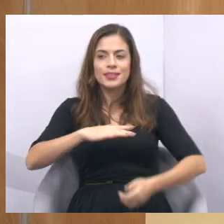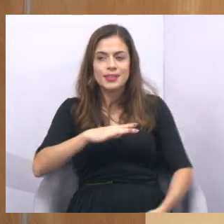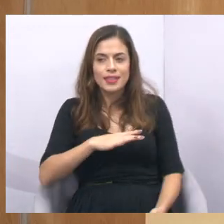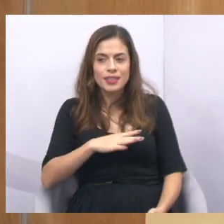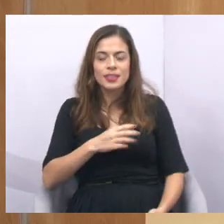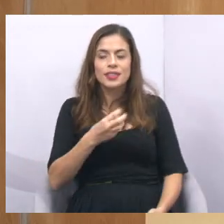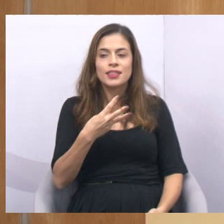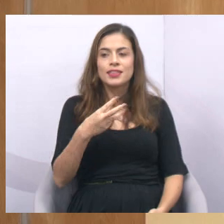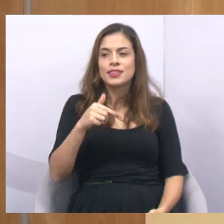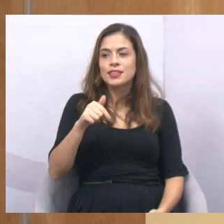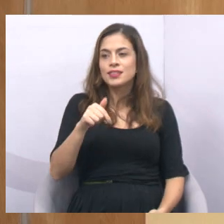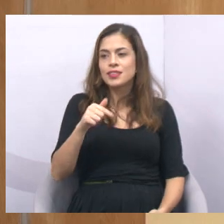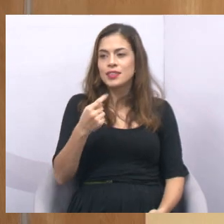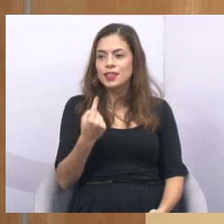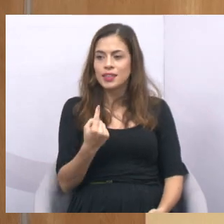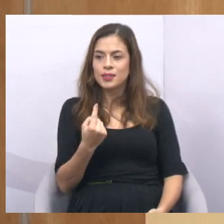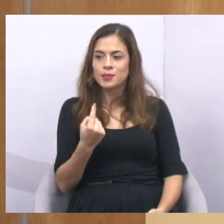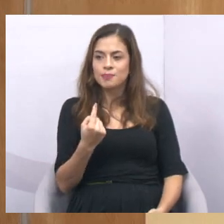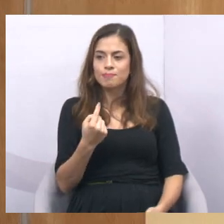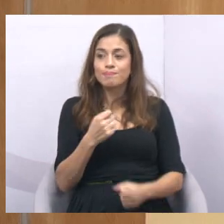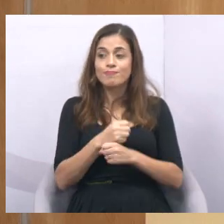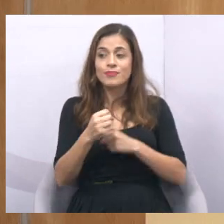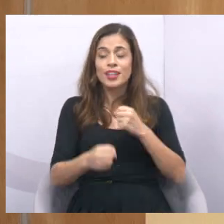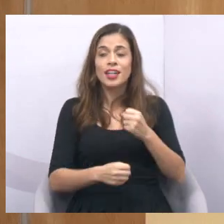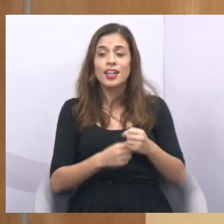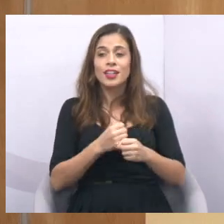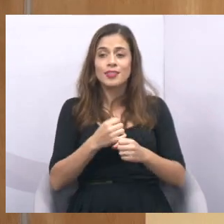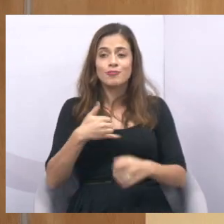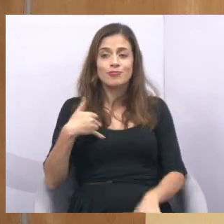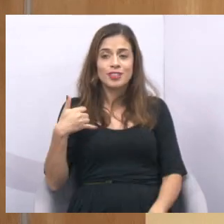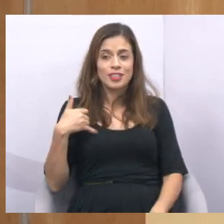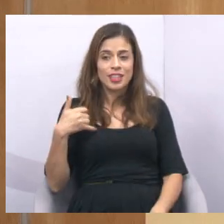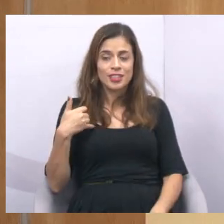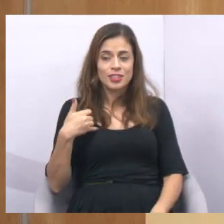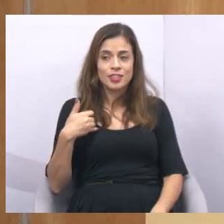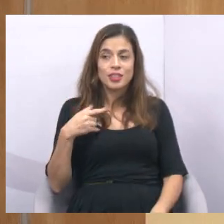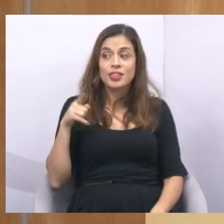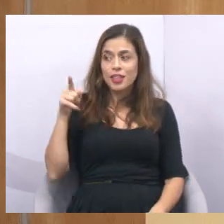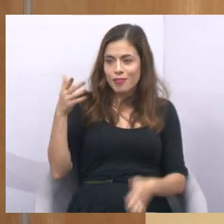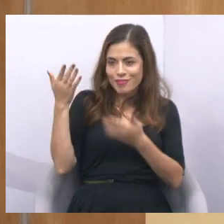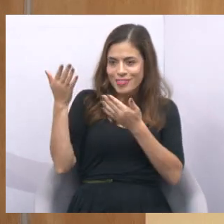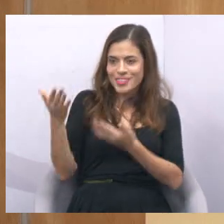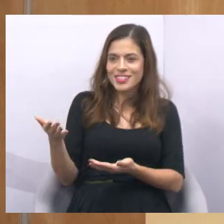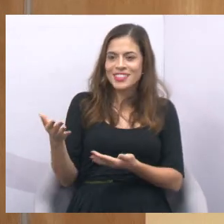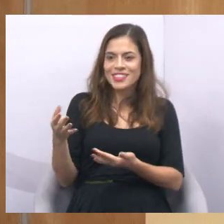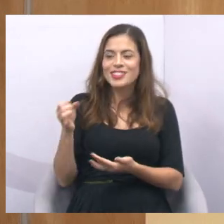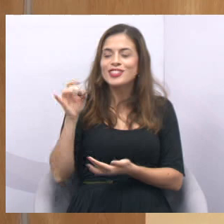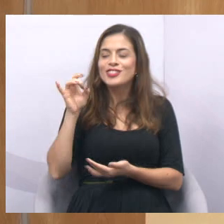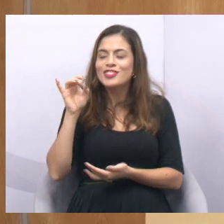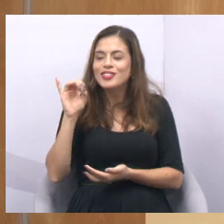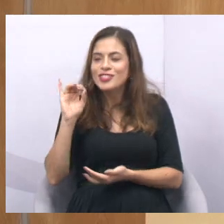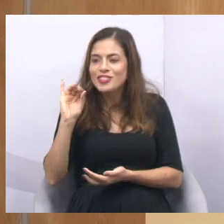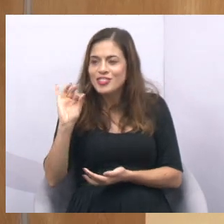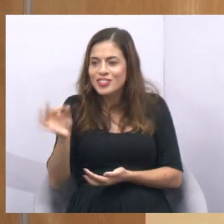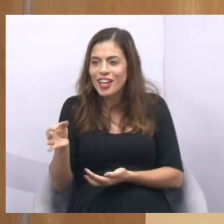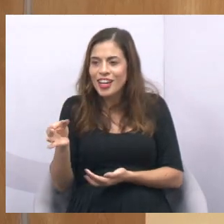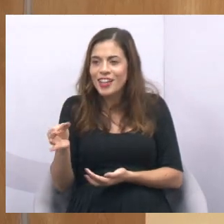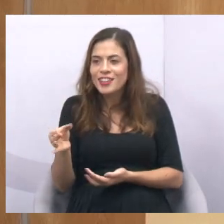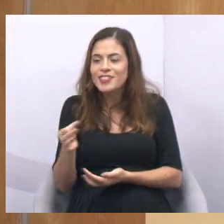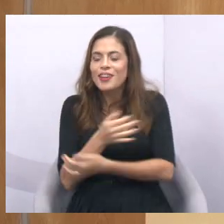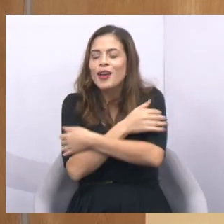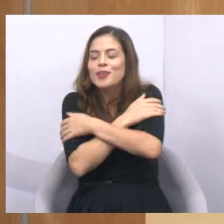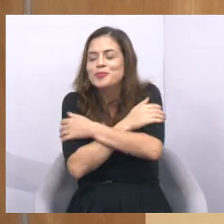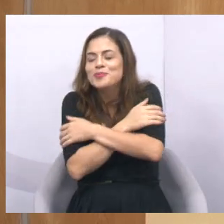pelos 371 anos. E a você, Edivar, se eu não vê-lo, desde já, receba meu